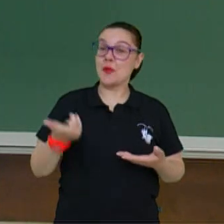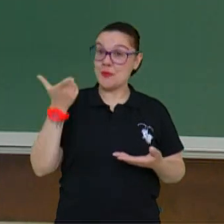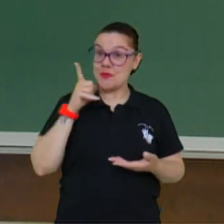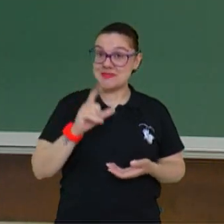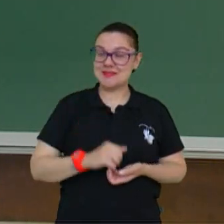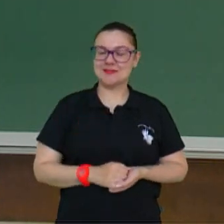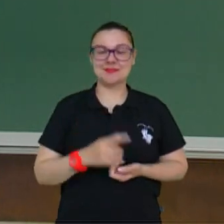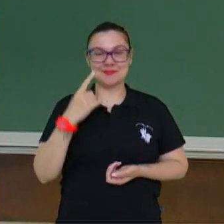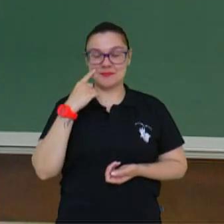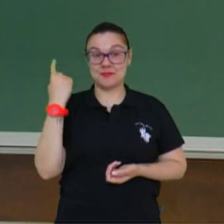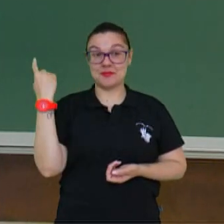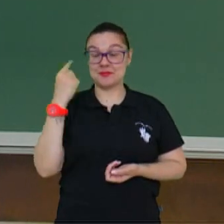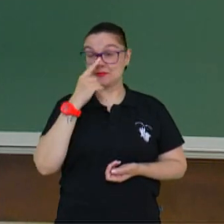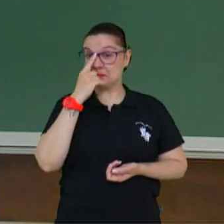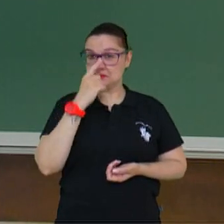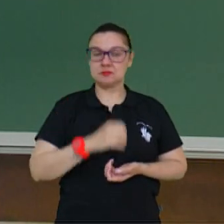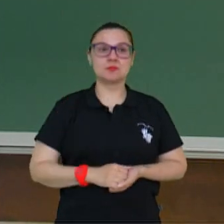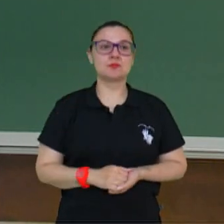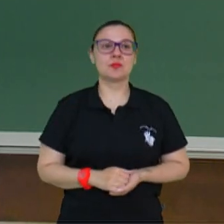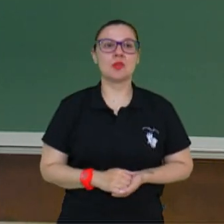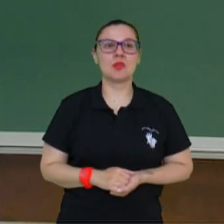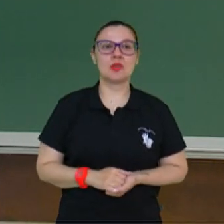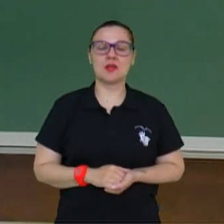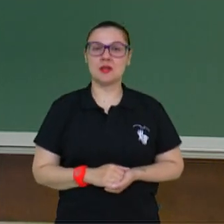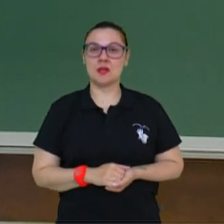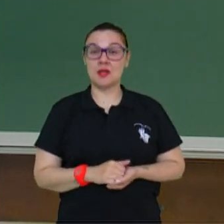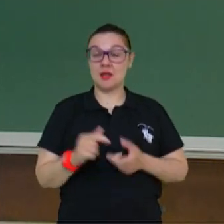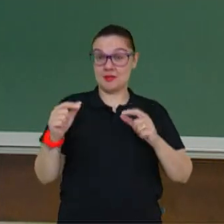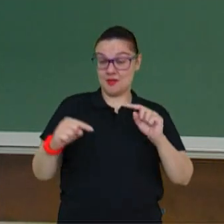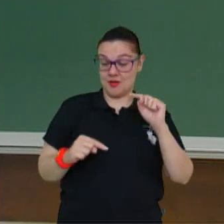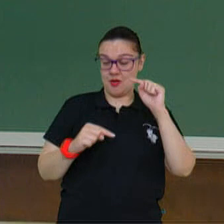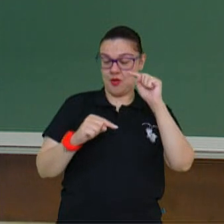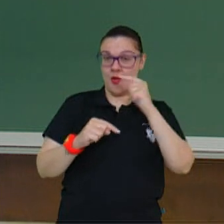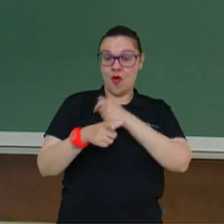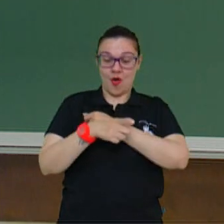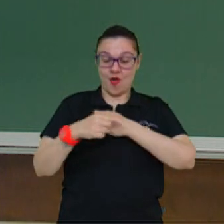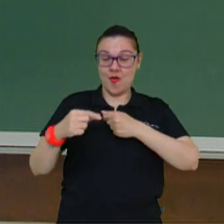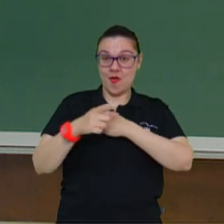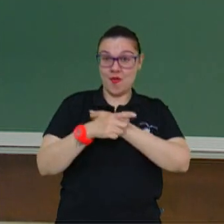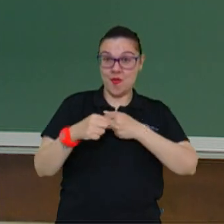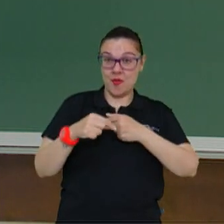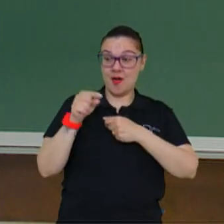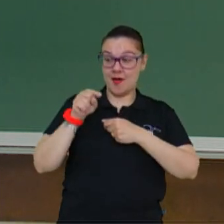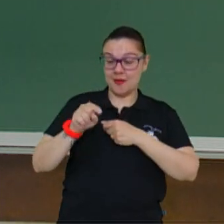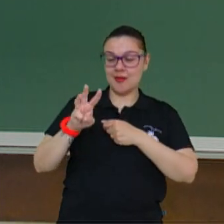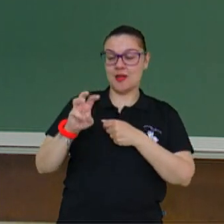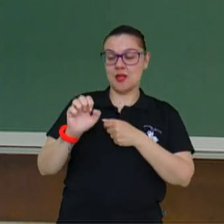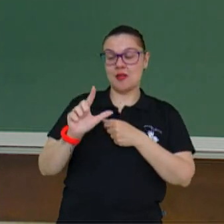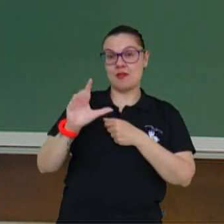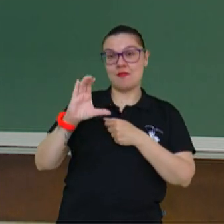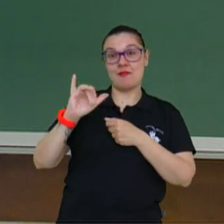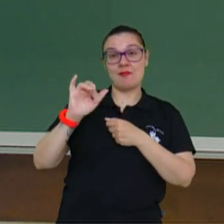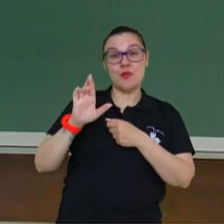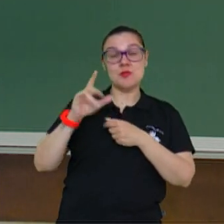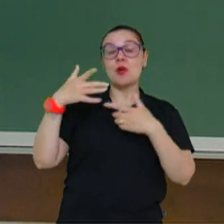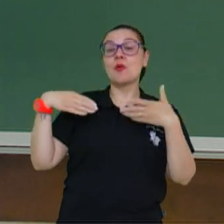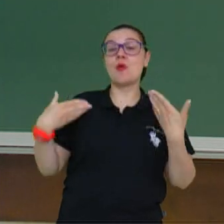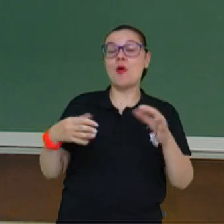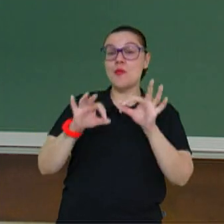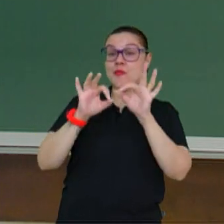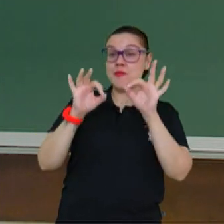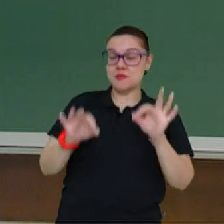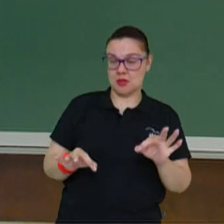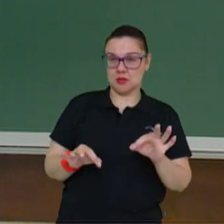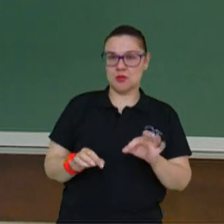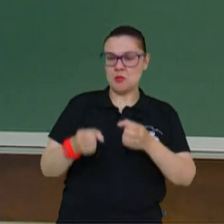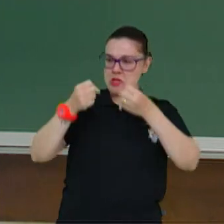Conseguiram, meus amigos? Vamos lá. Então, do trecho da crônica do Valcir Carrasco, né, quais as alternativas que estão corretas aqui? O